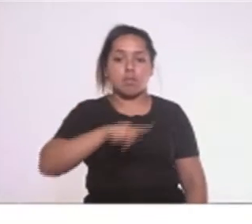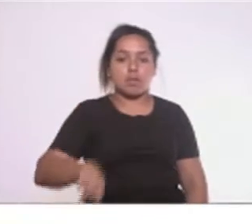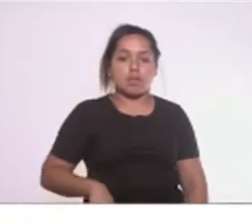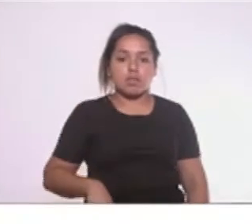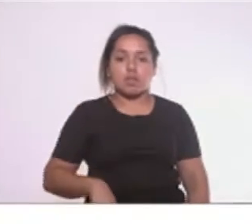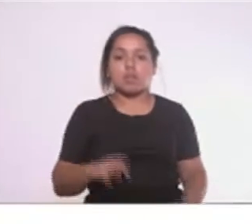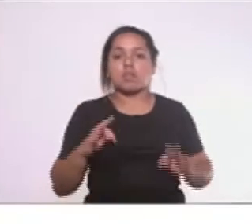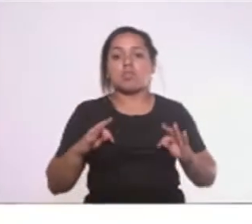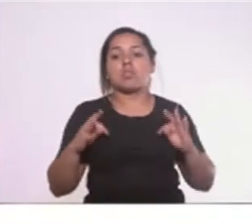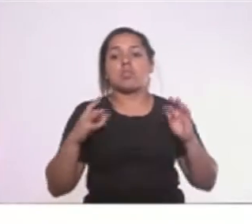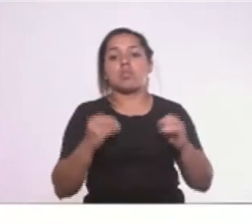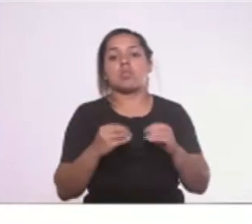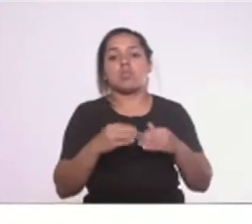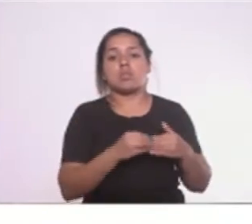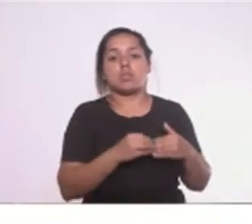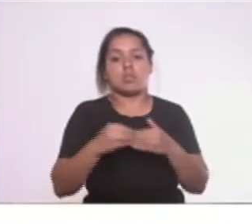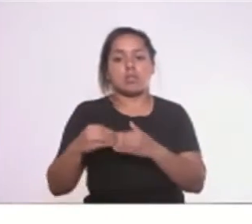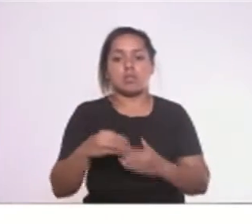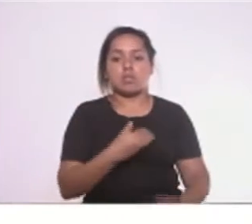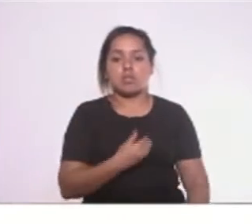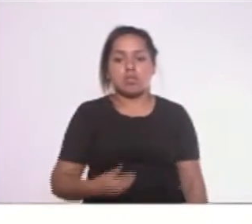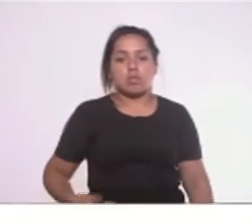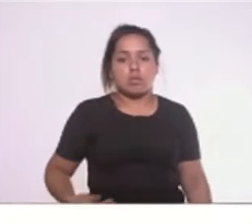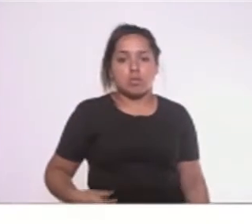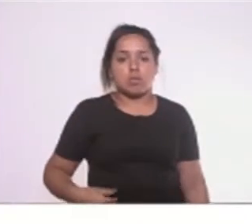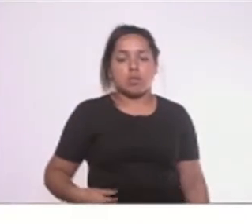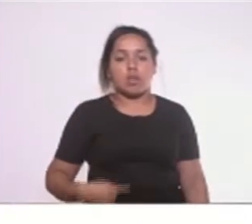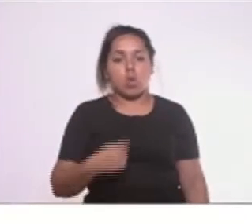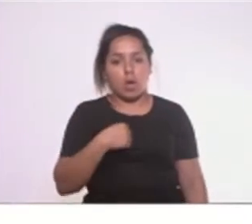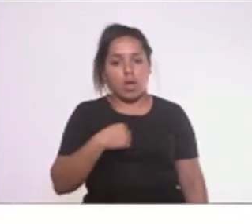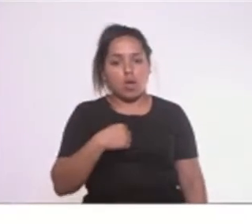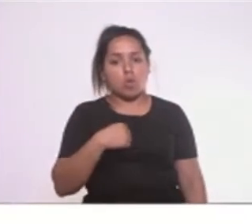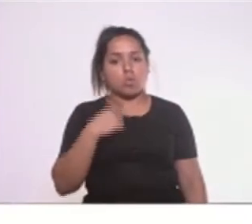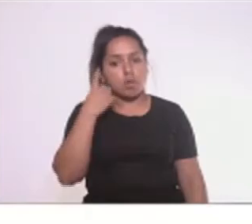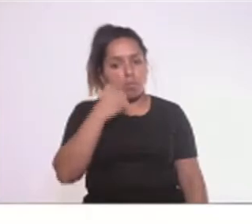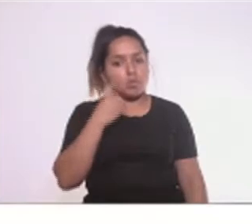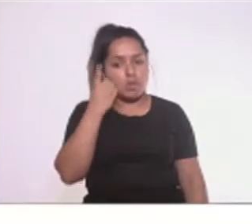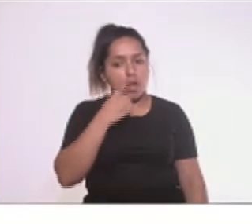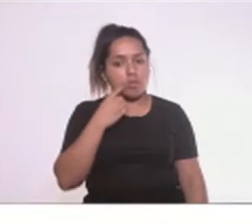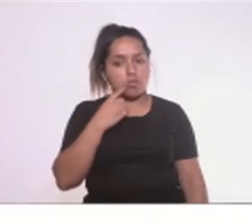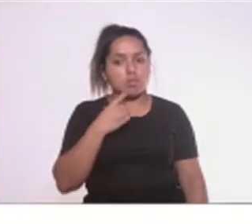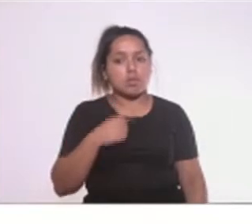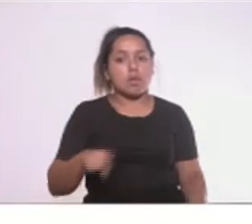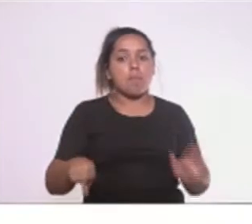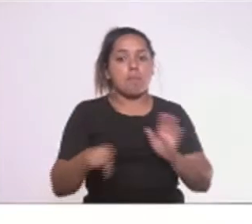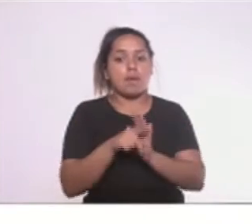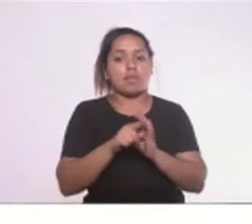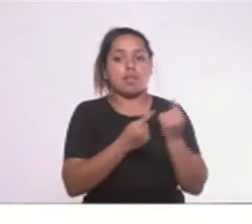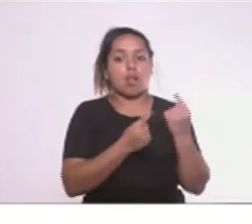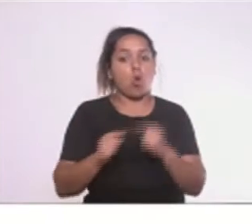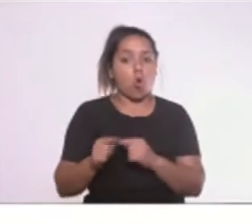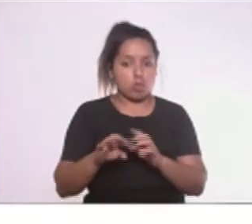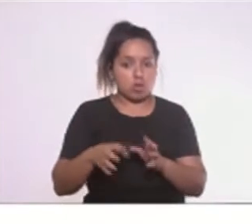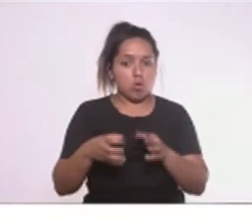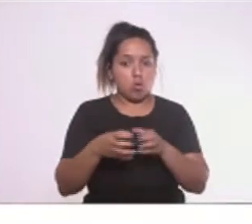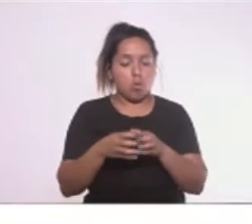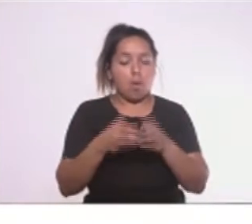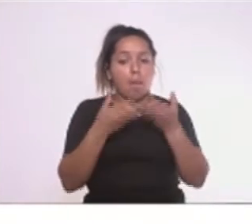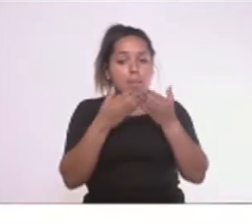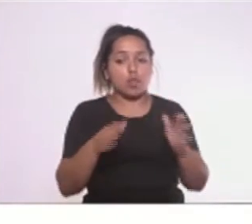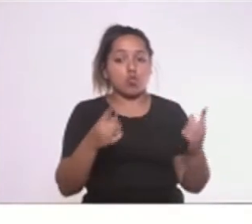todos os membros, a liderança do governo, embora seja um deputado de oposição, reconhecer a abertura para